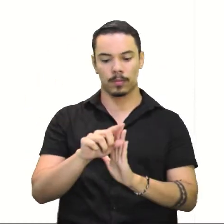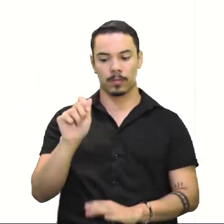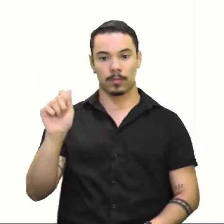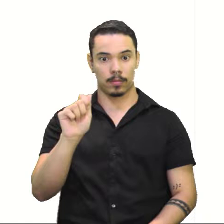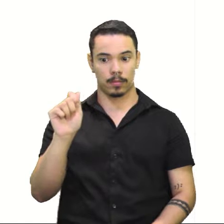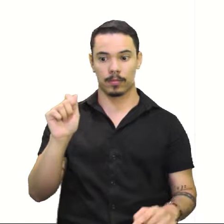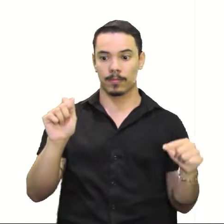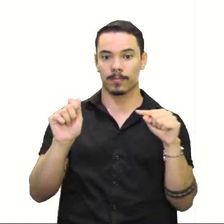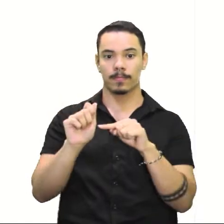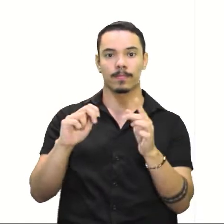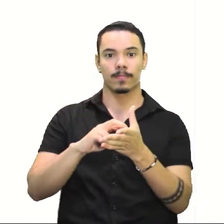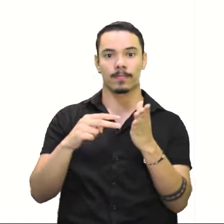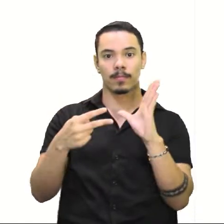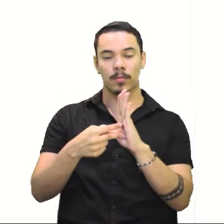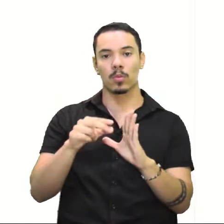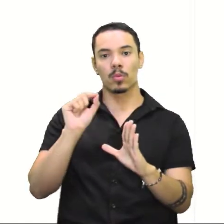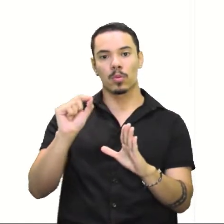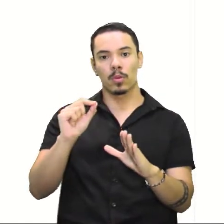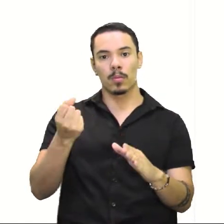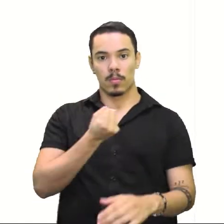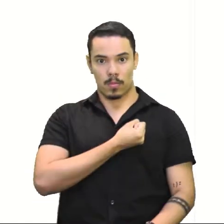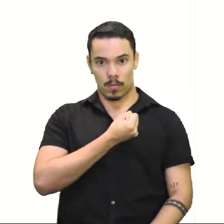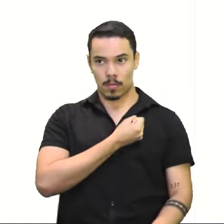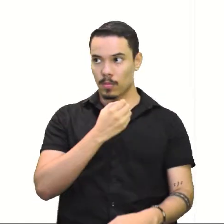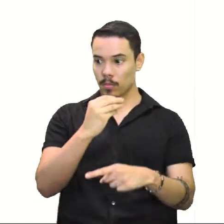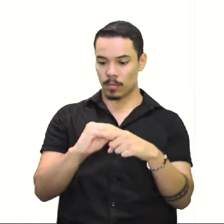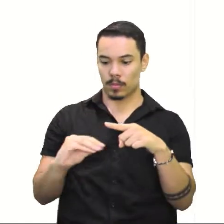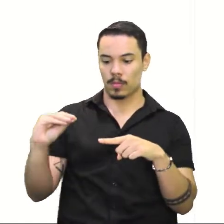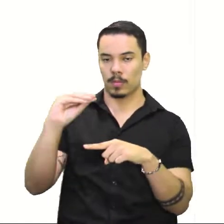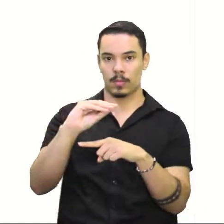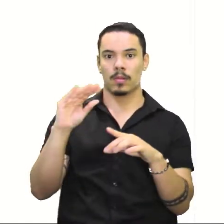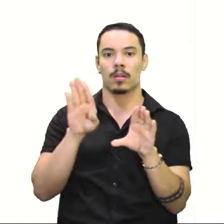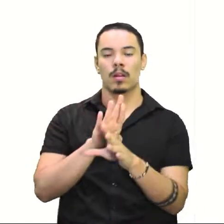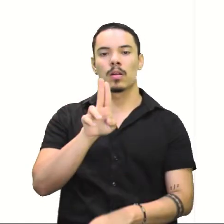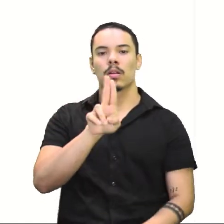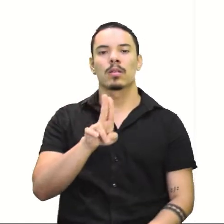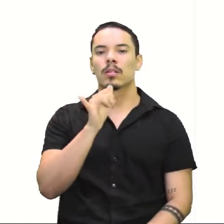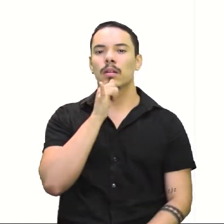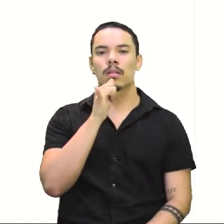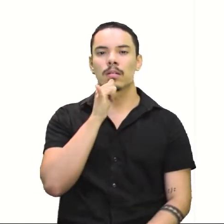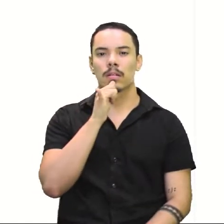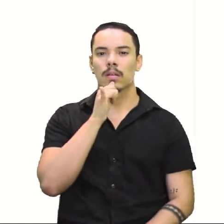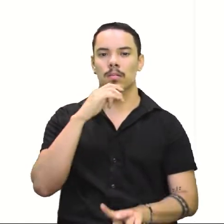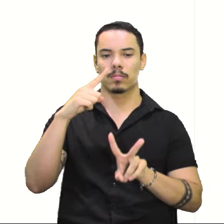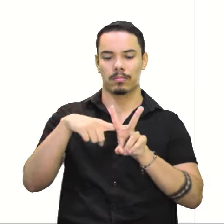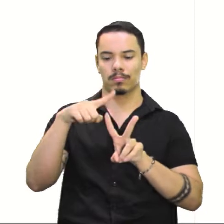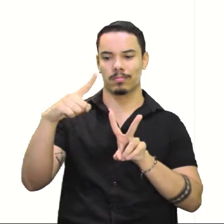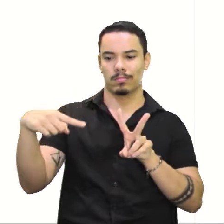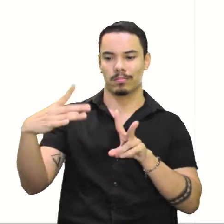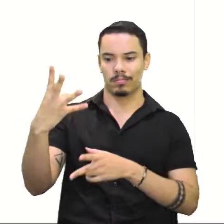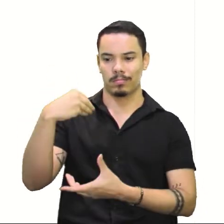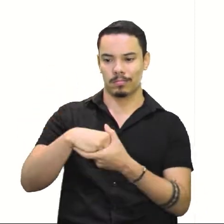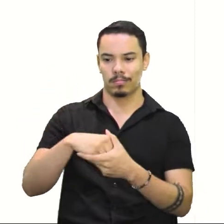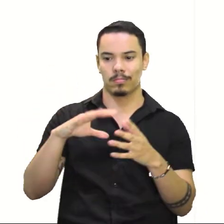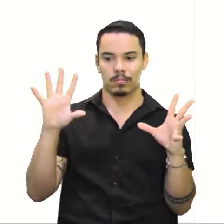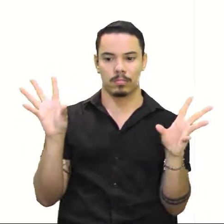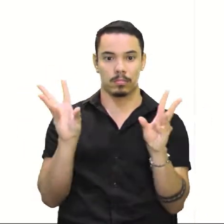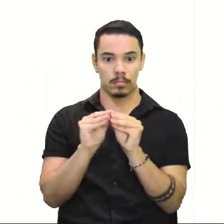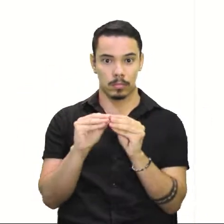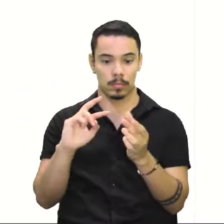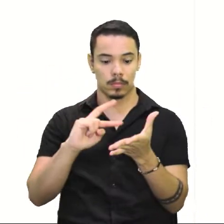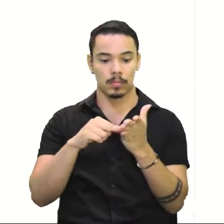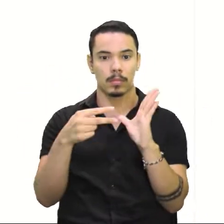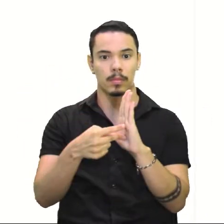coeficiente numérico, mas também vamos usar, por exemplo, a raiz do polinômio para simplificar, ou seja,